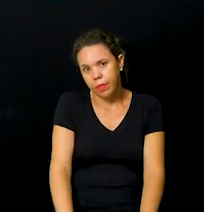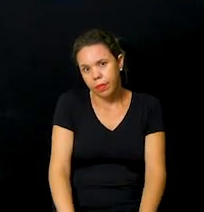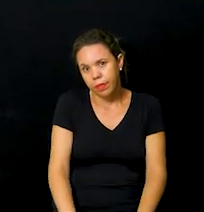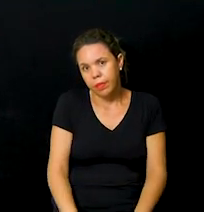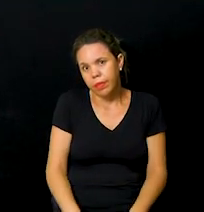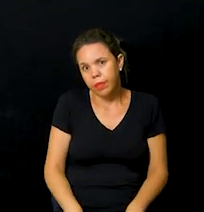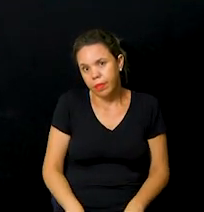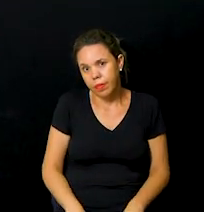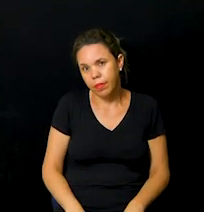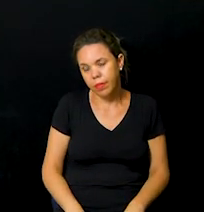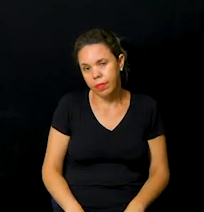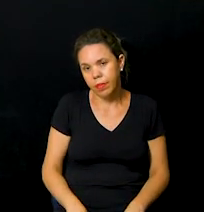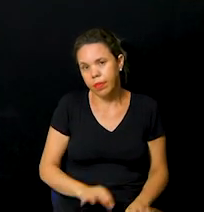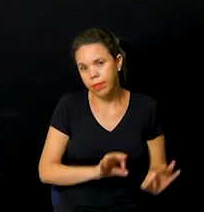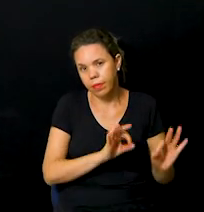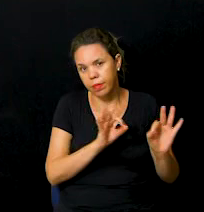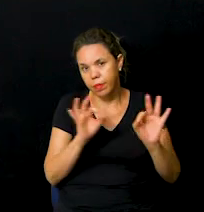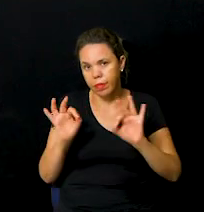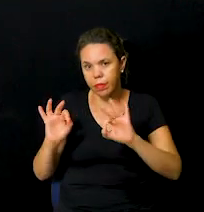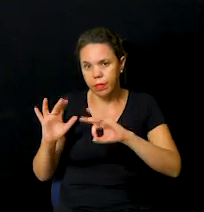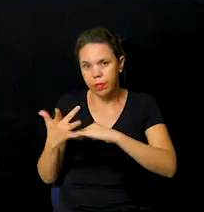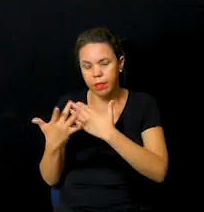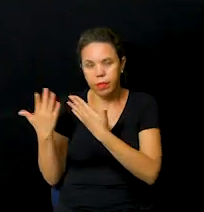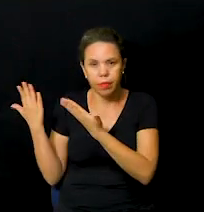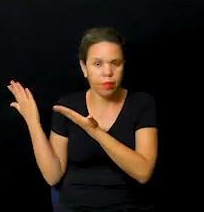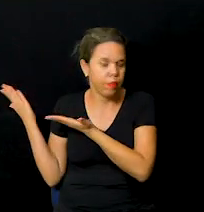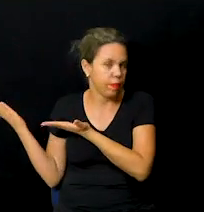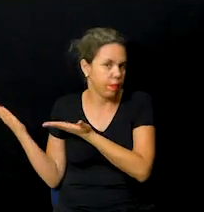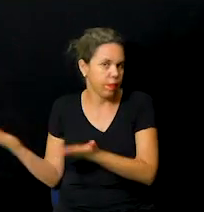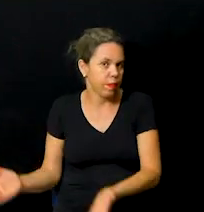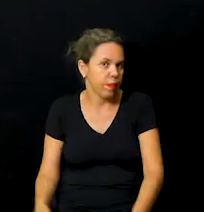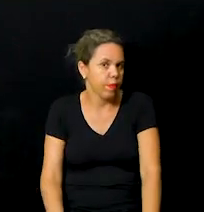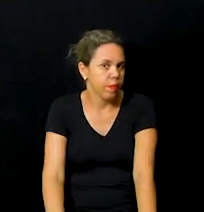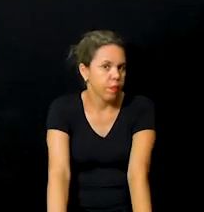978293776. Você também pode nos acompanhar nas redes